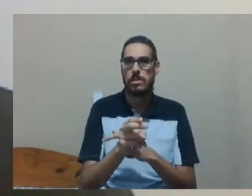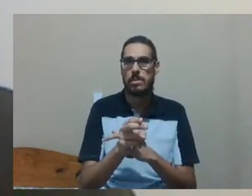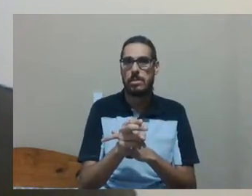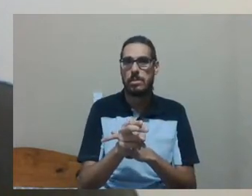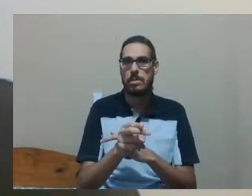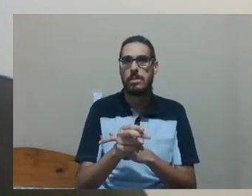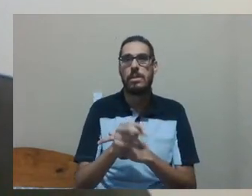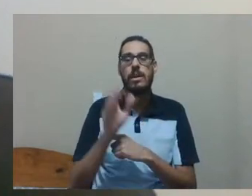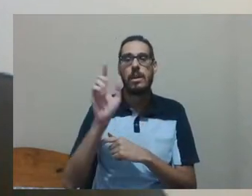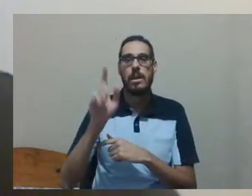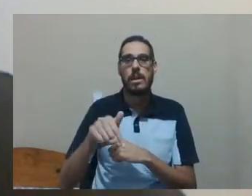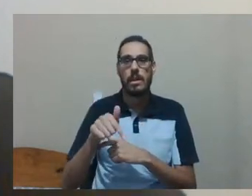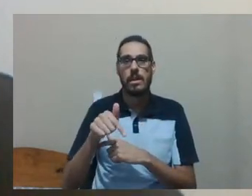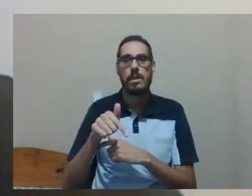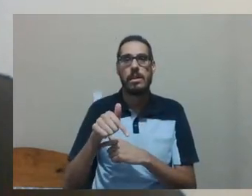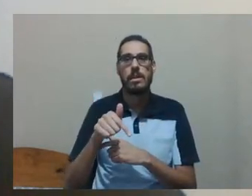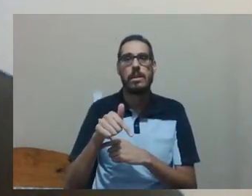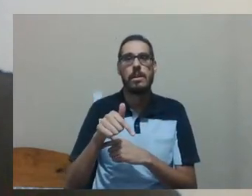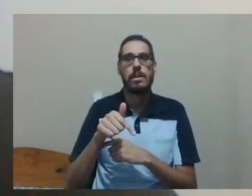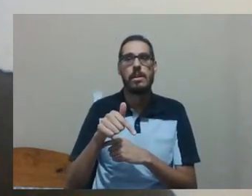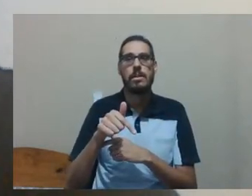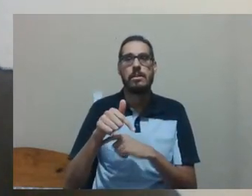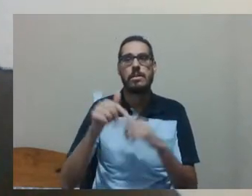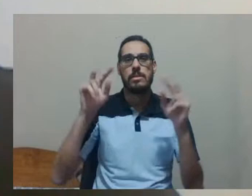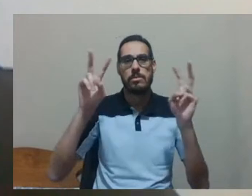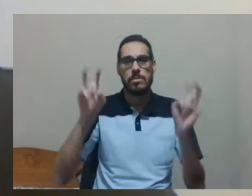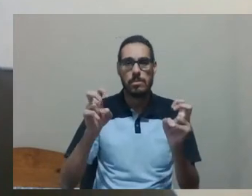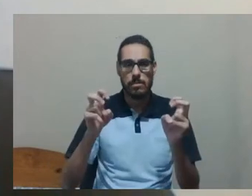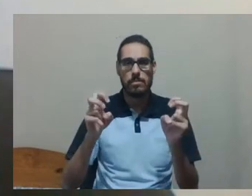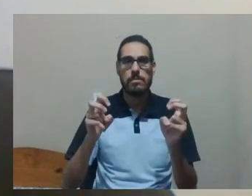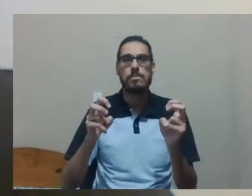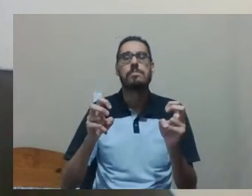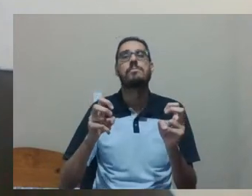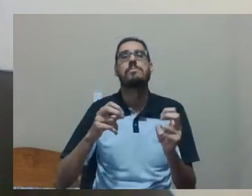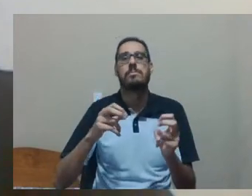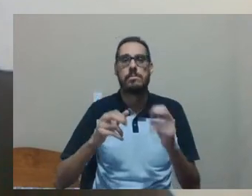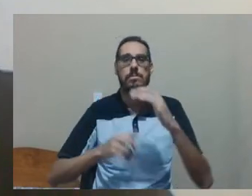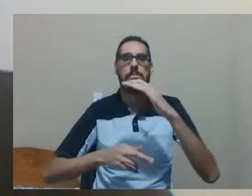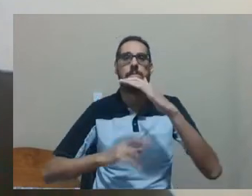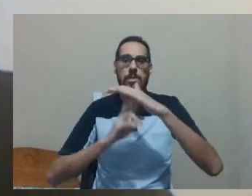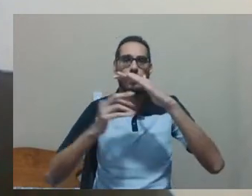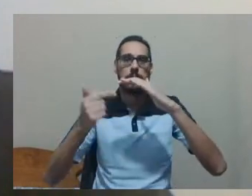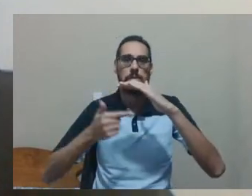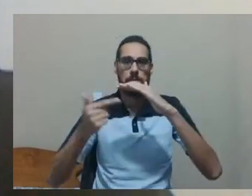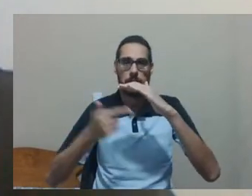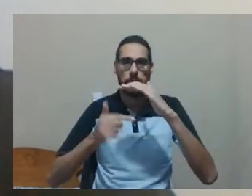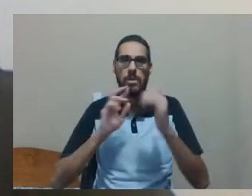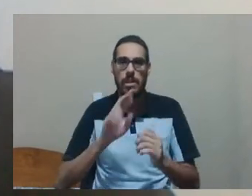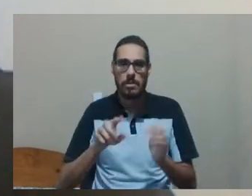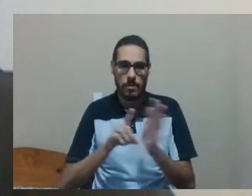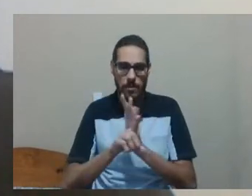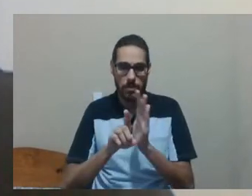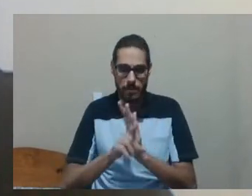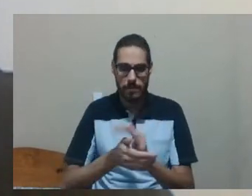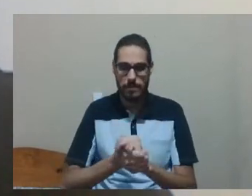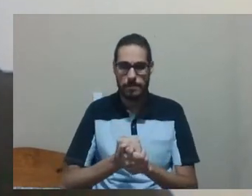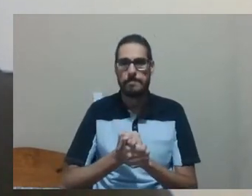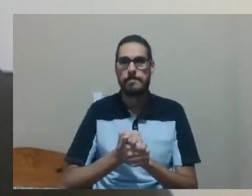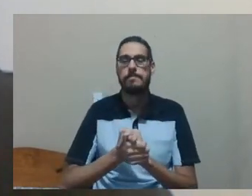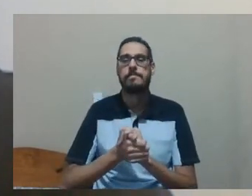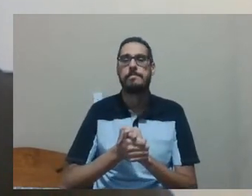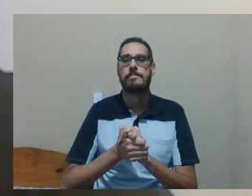perguntas. Vou colar aqui no chat.